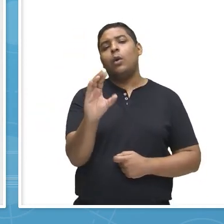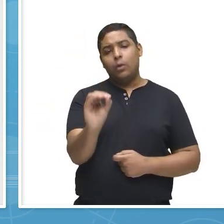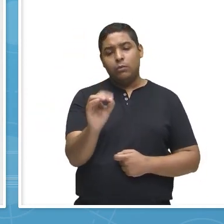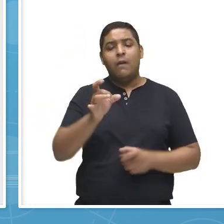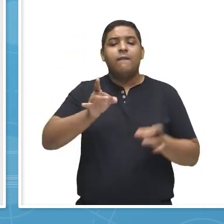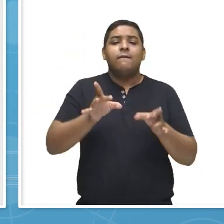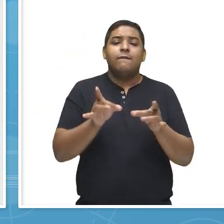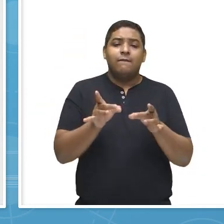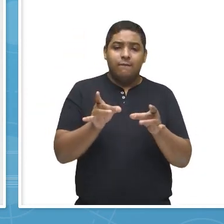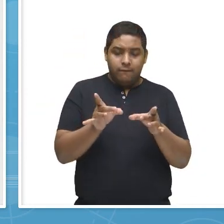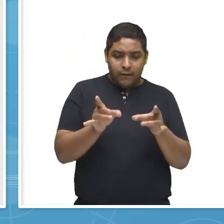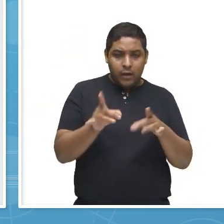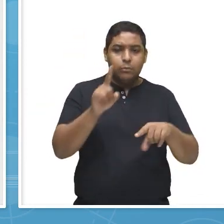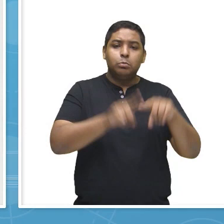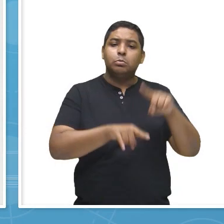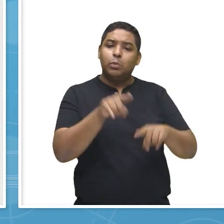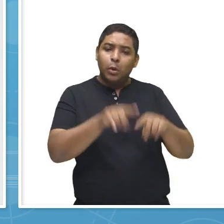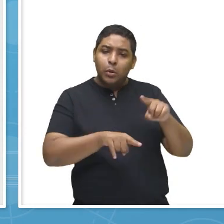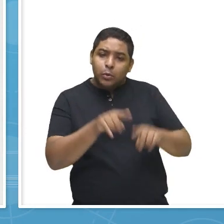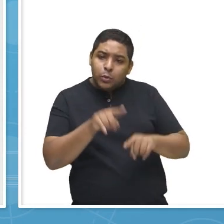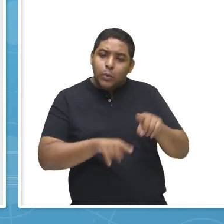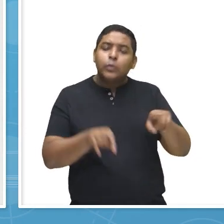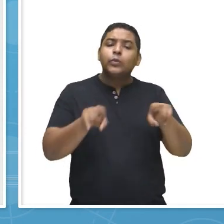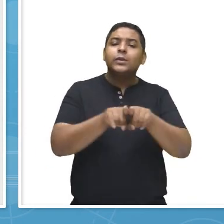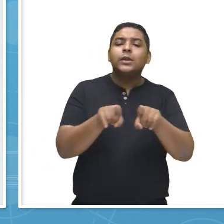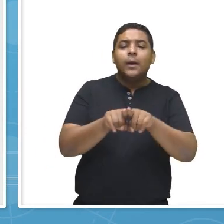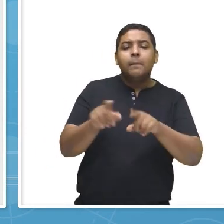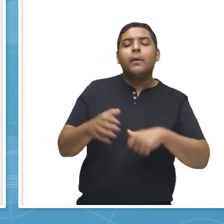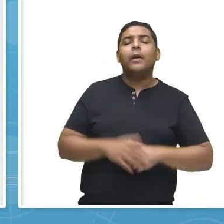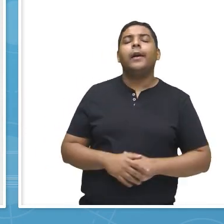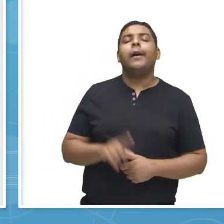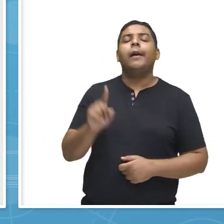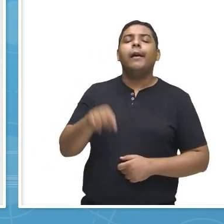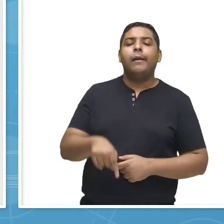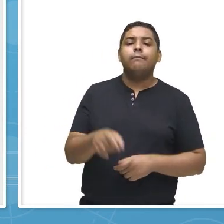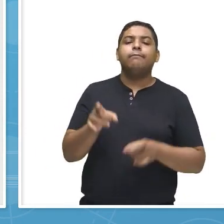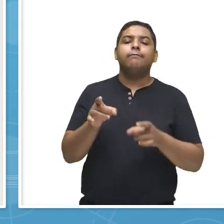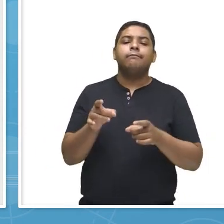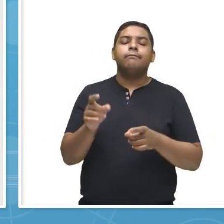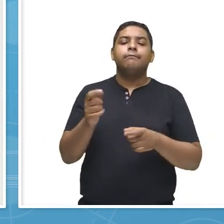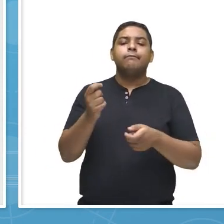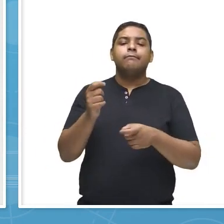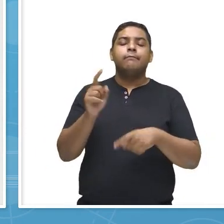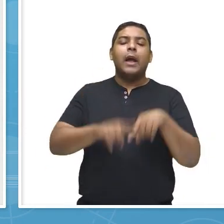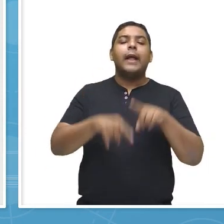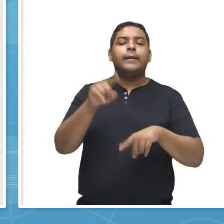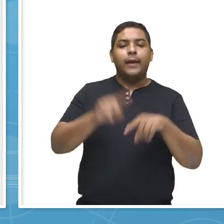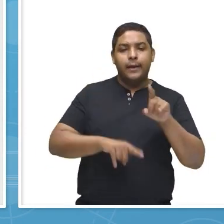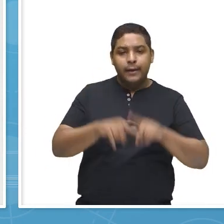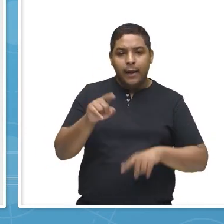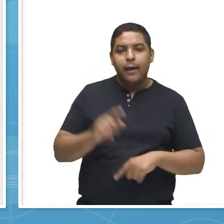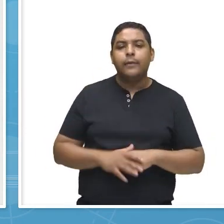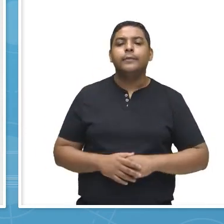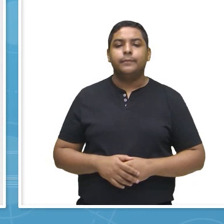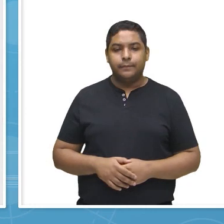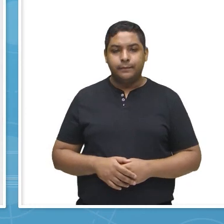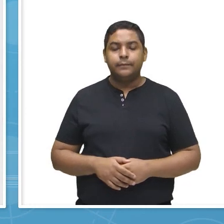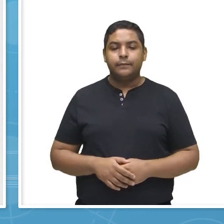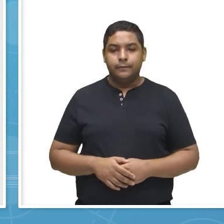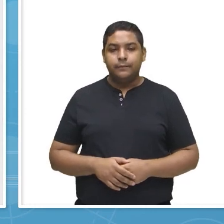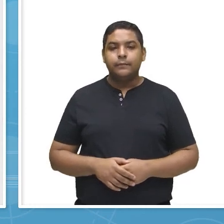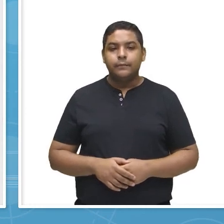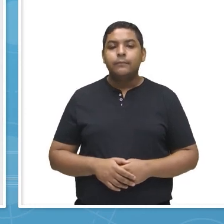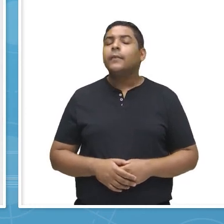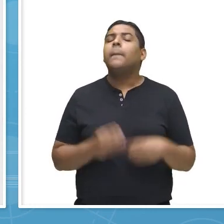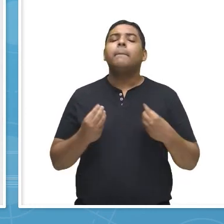de produtos e de mercadorias. Tá? Para ter essa venda de produtos e mercadorias,